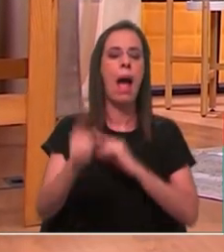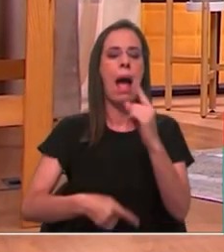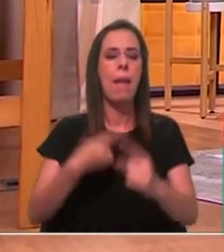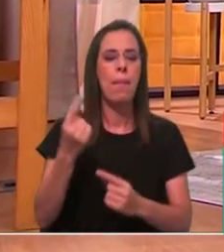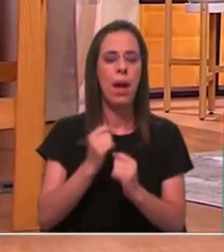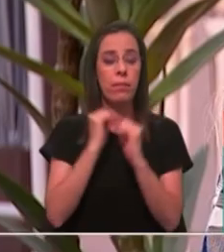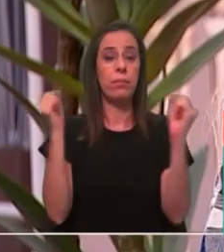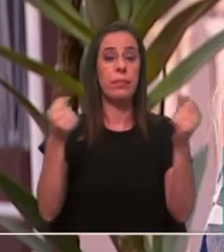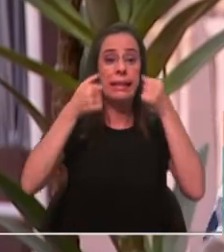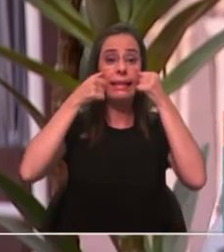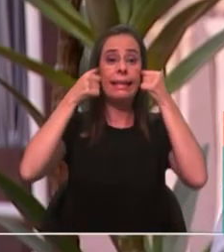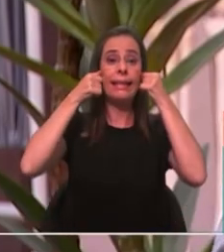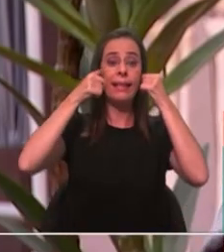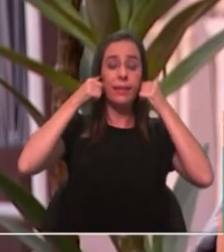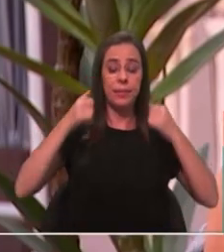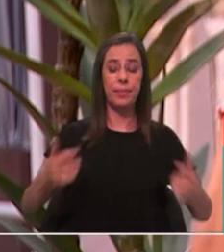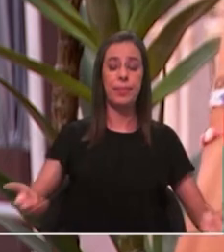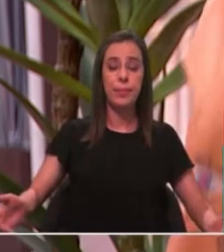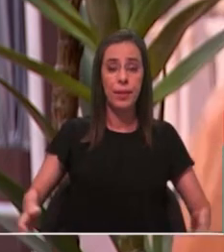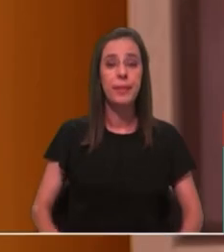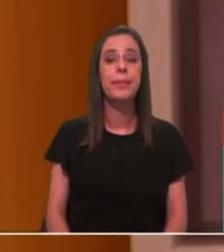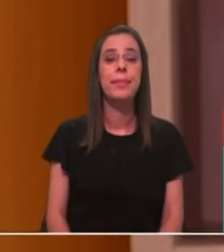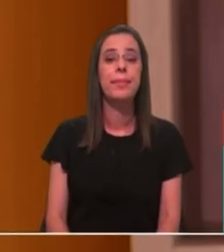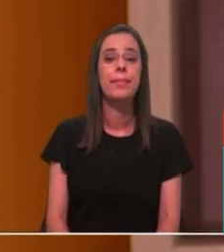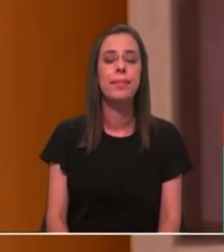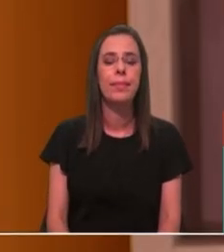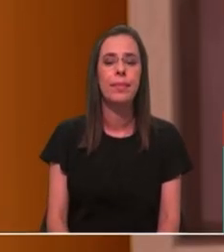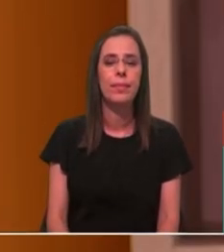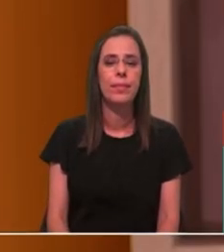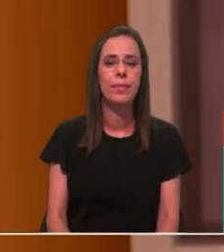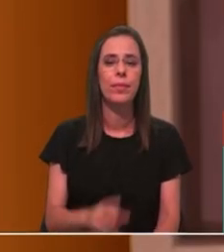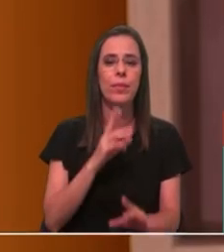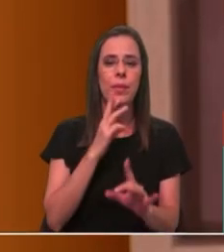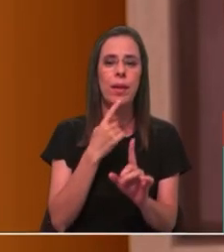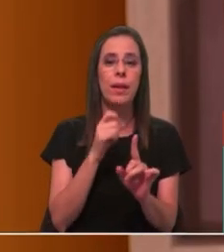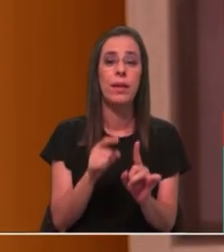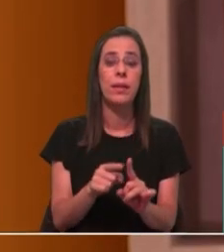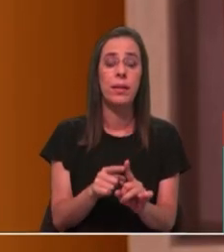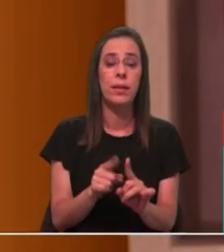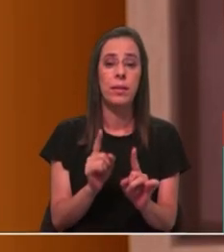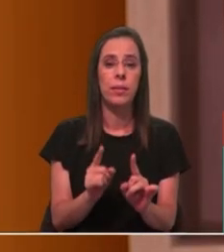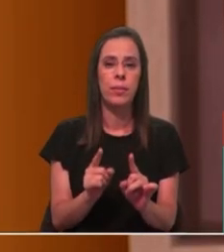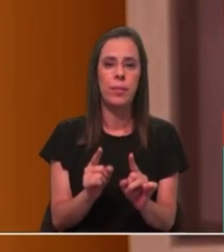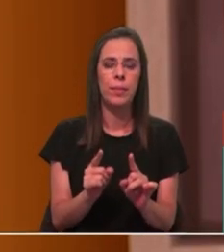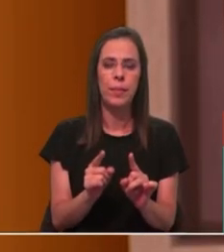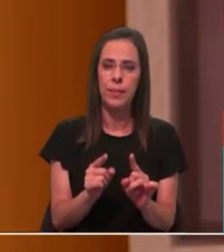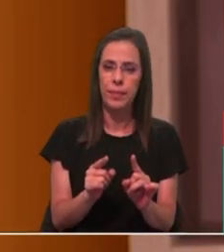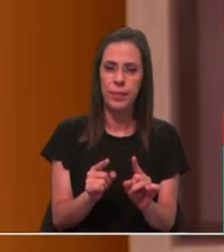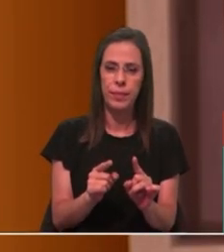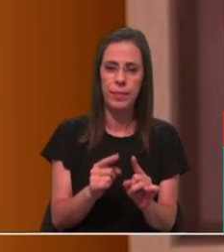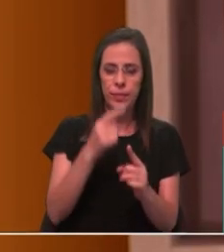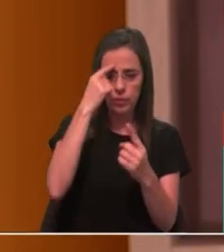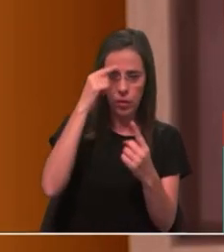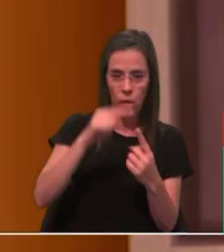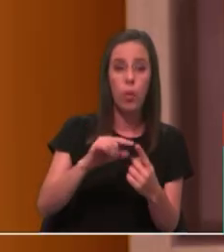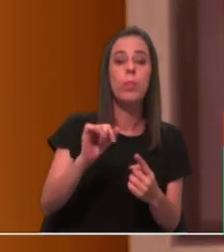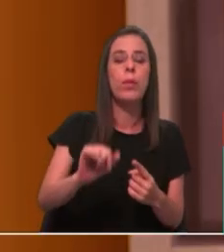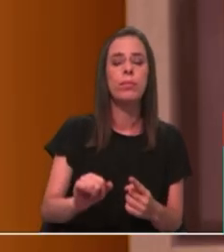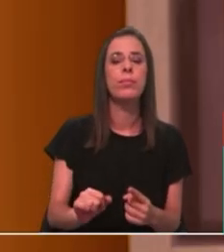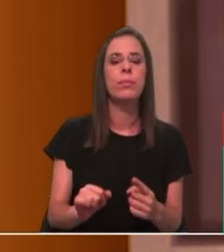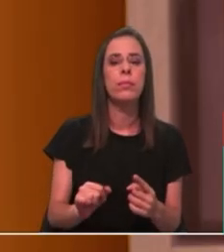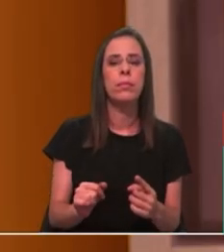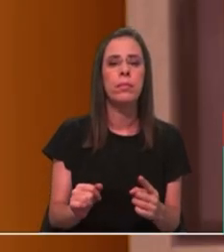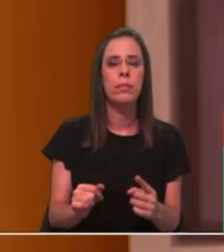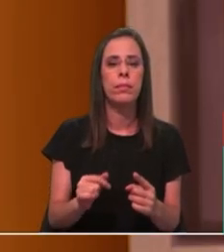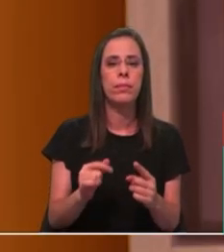toda enrugada. Sim, eu vou já responder à sua pergunta, começando pelas funções. As funções são